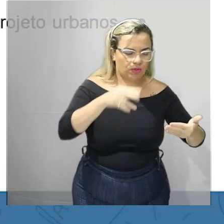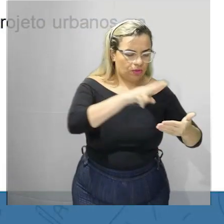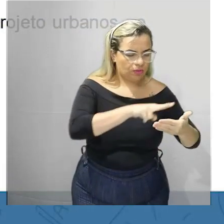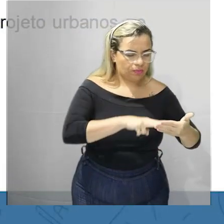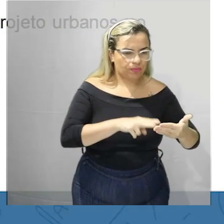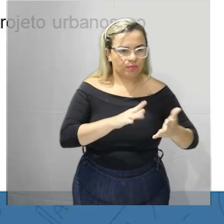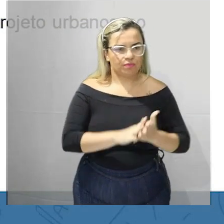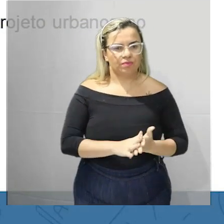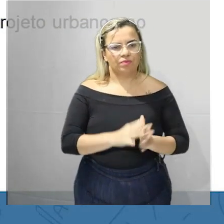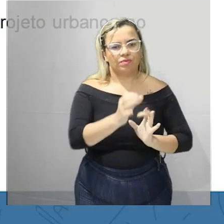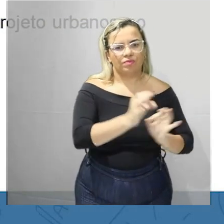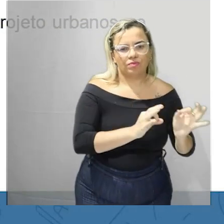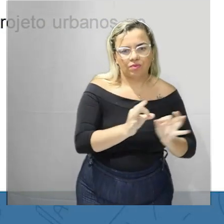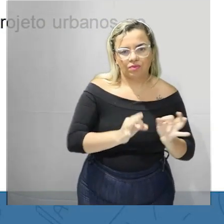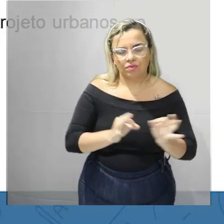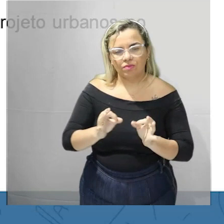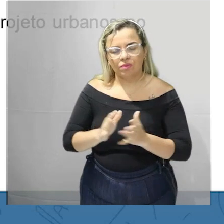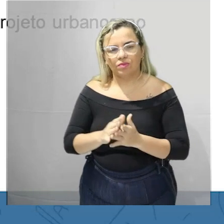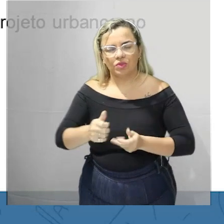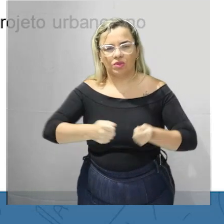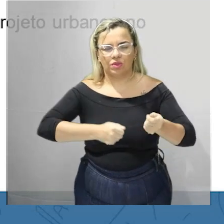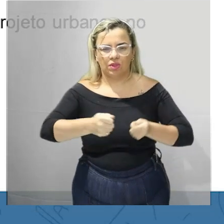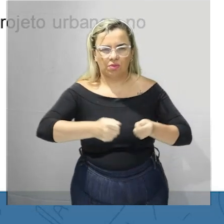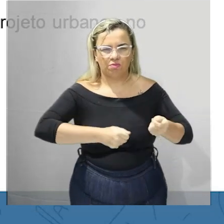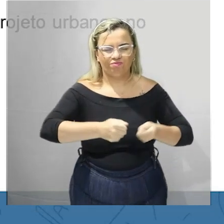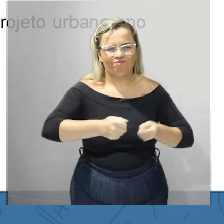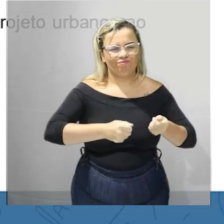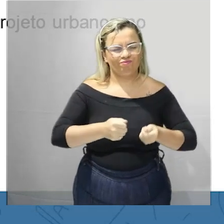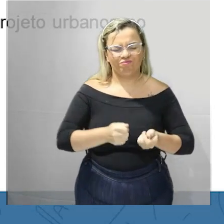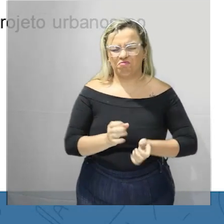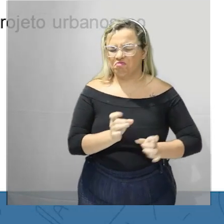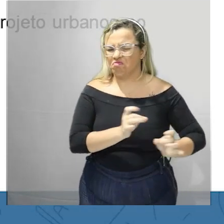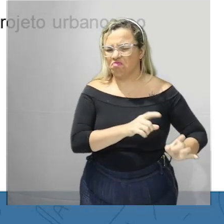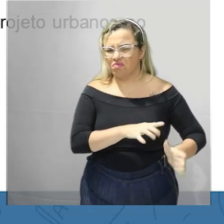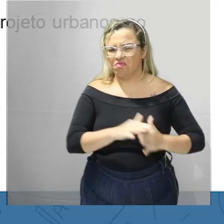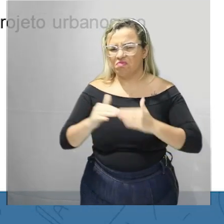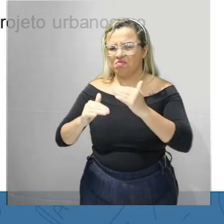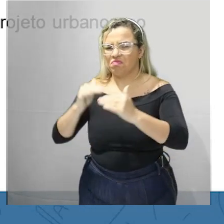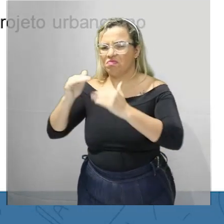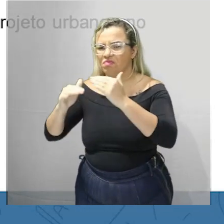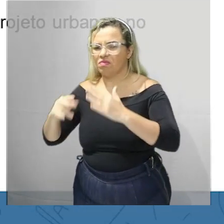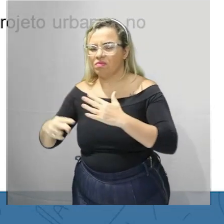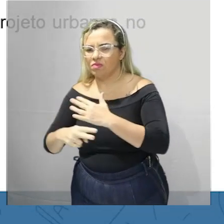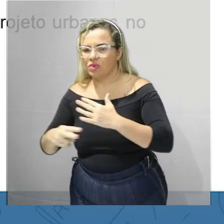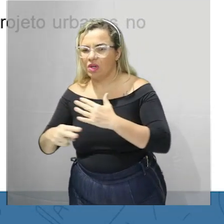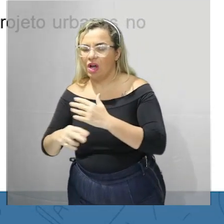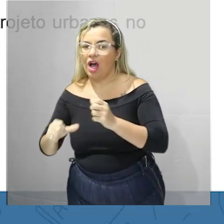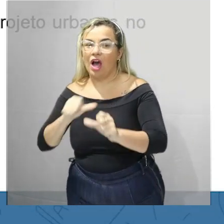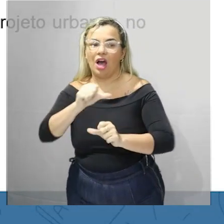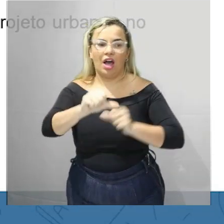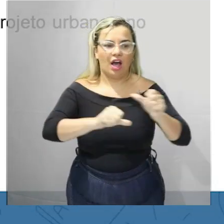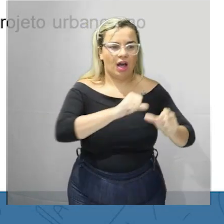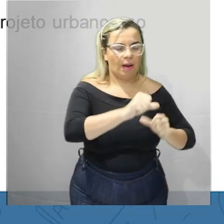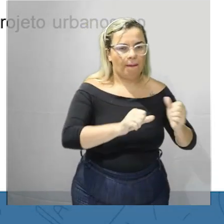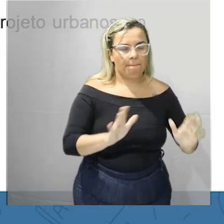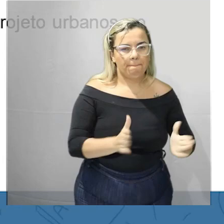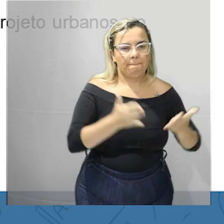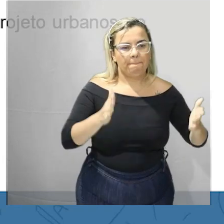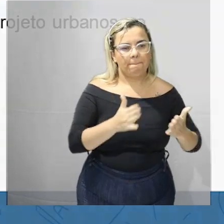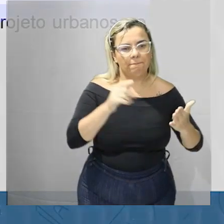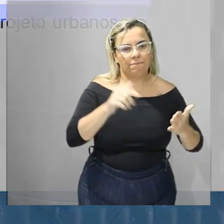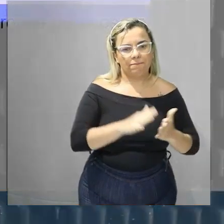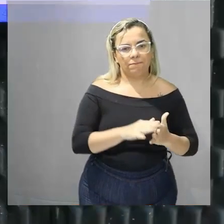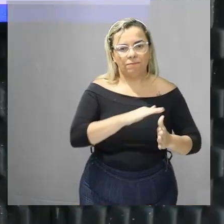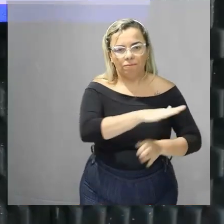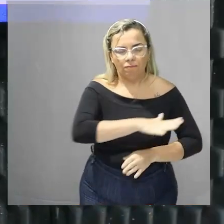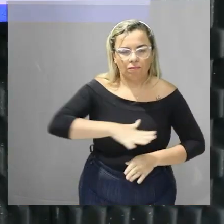diz. O planejamento deixou de controlar o crescimento urbano e passou a encorajá-lo por todos